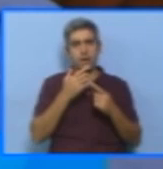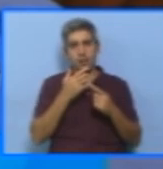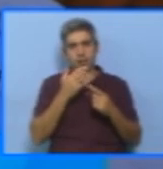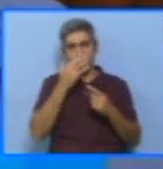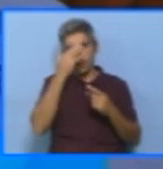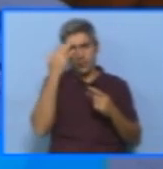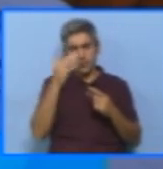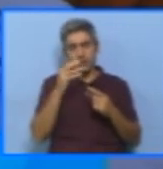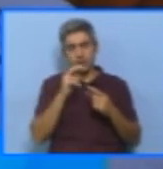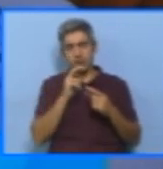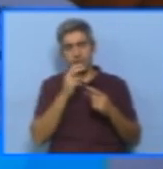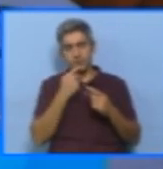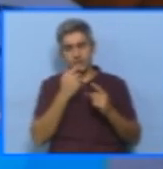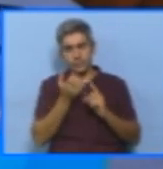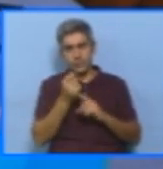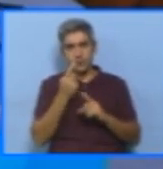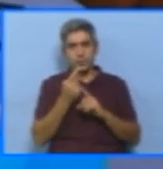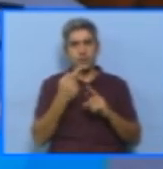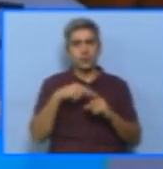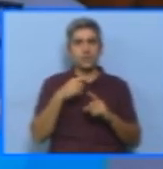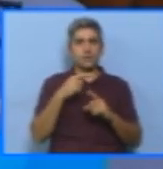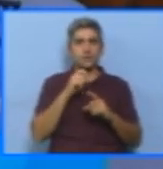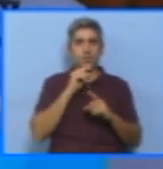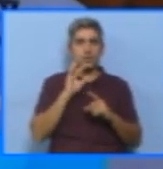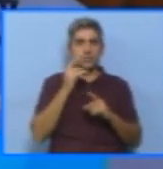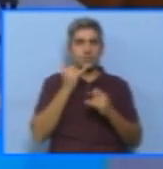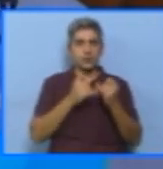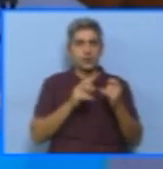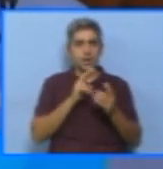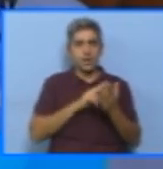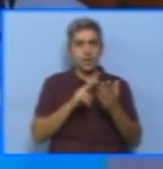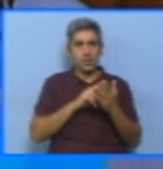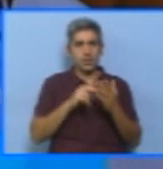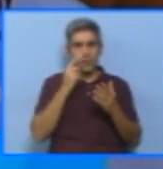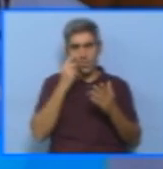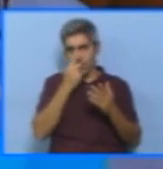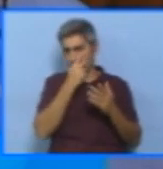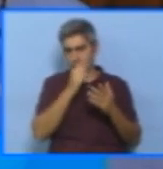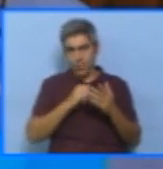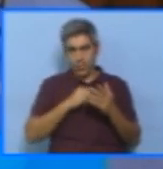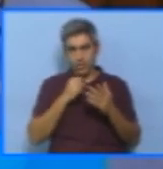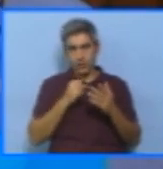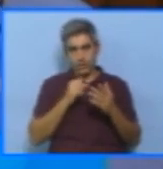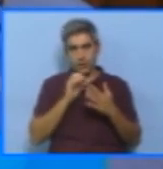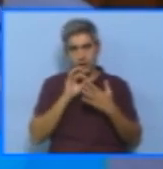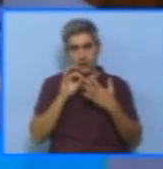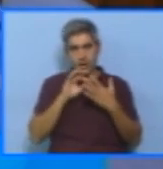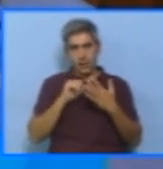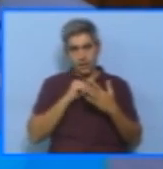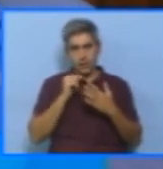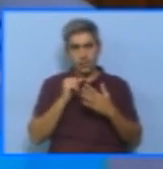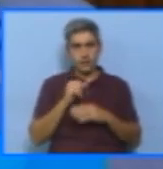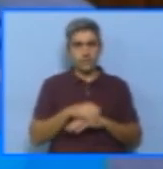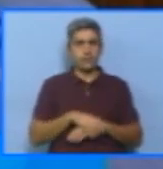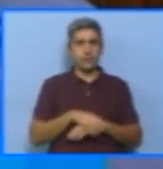complexidade. Porquê? Porque corremos sempre o risco de o ler a partir dos nossos olhos, dos nossos critérios.